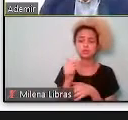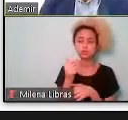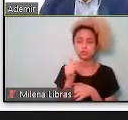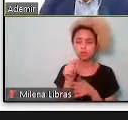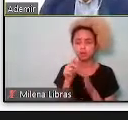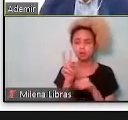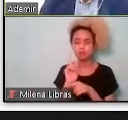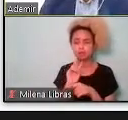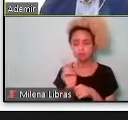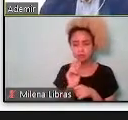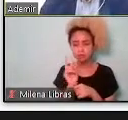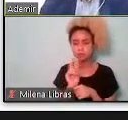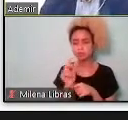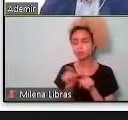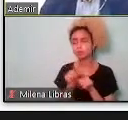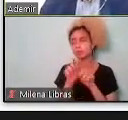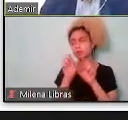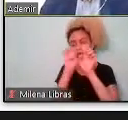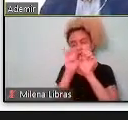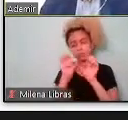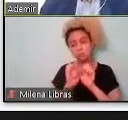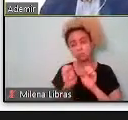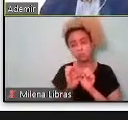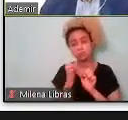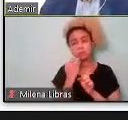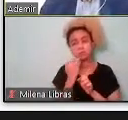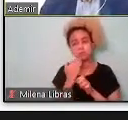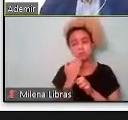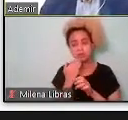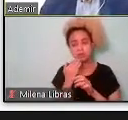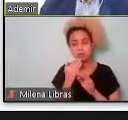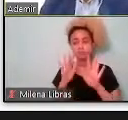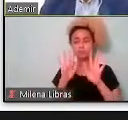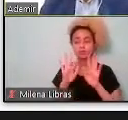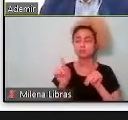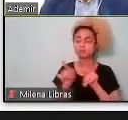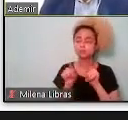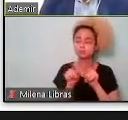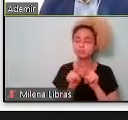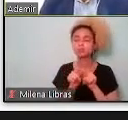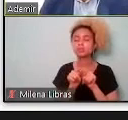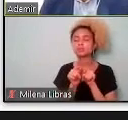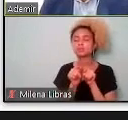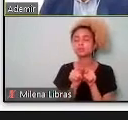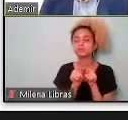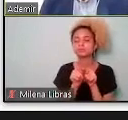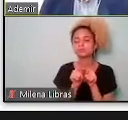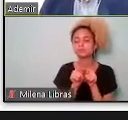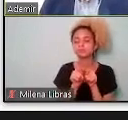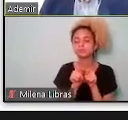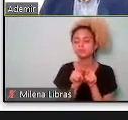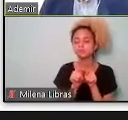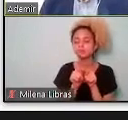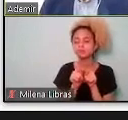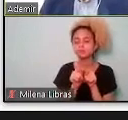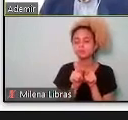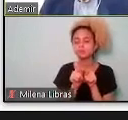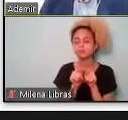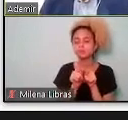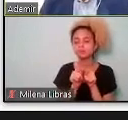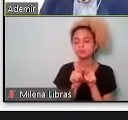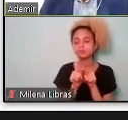comprometimento da estrutura, né? Mas não descarta também a questão do... Existe